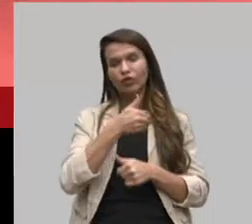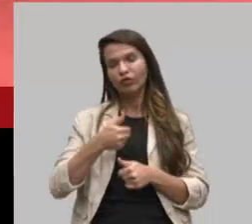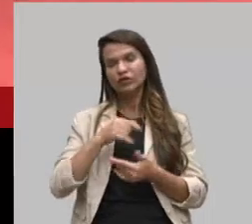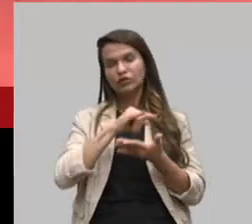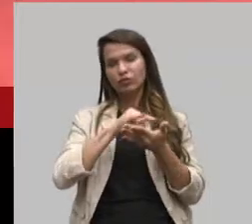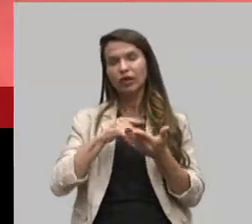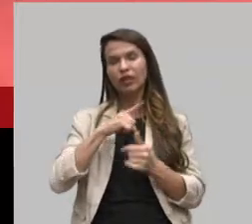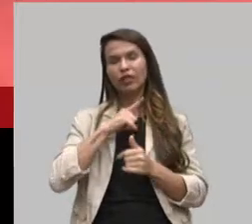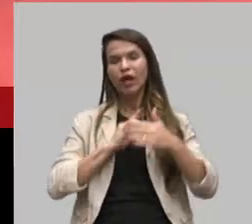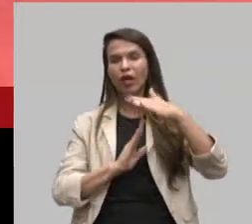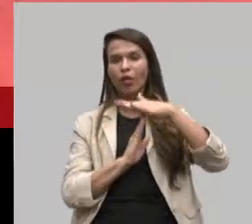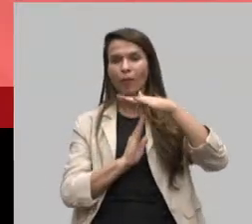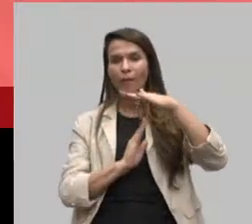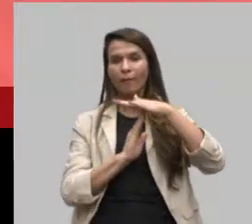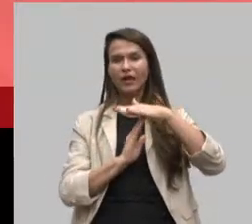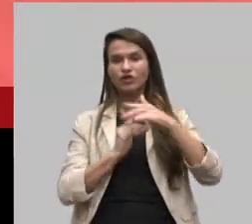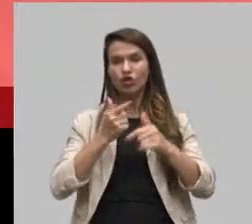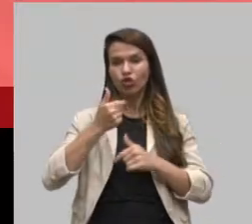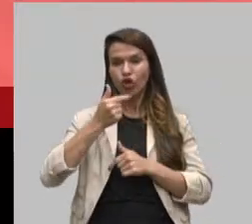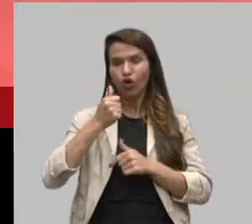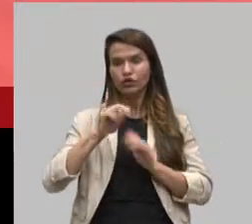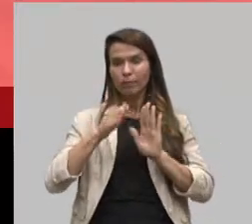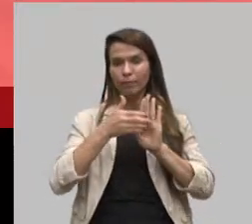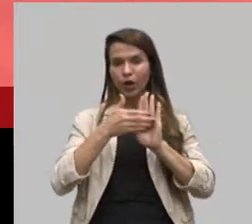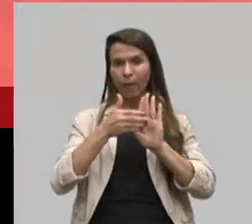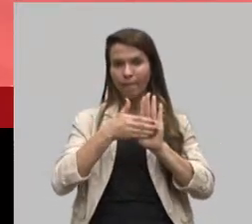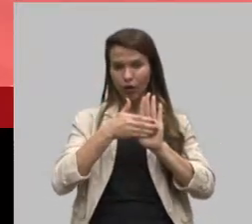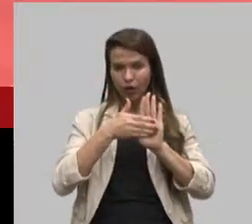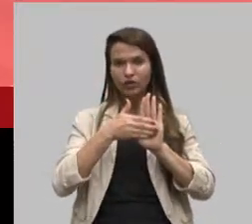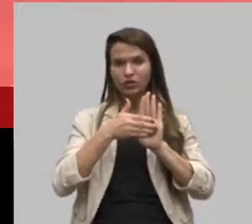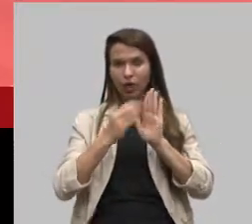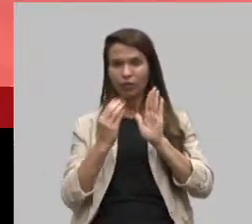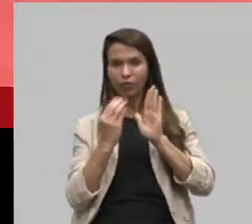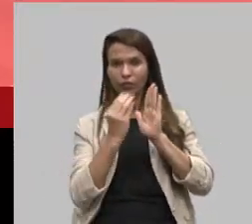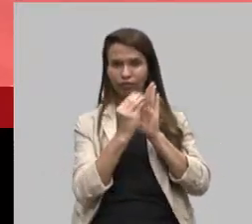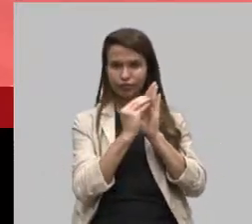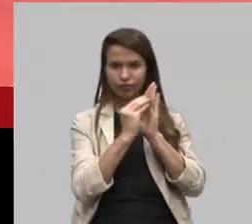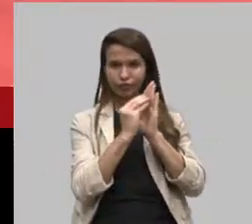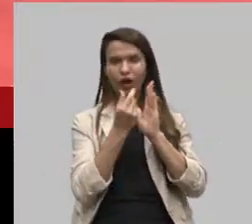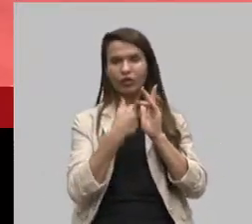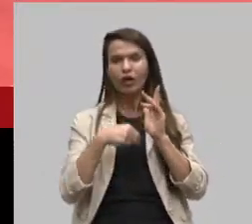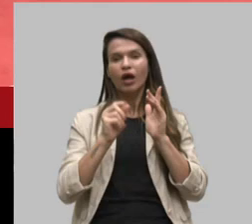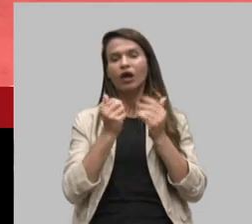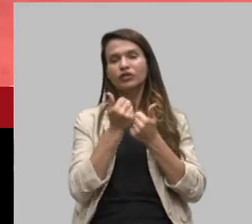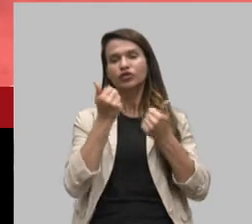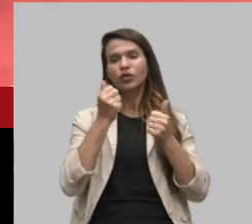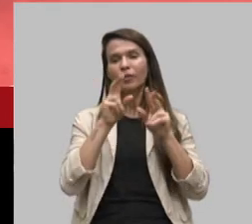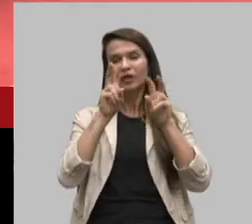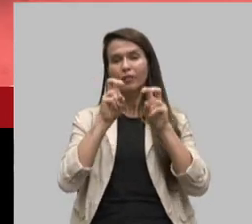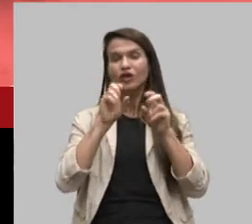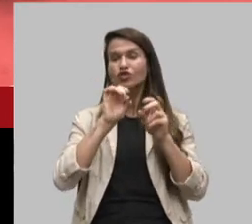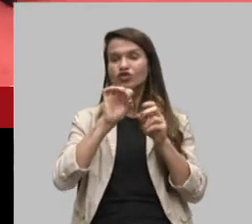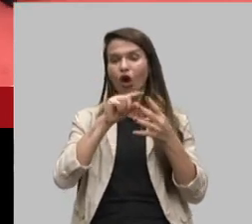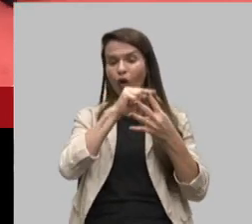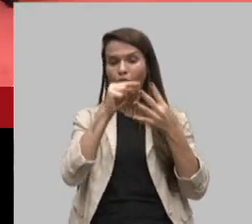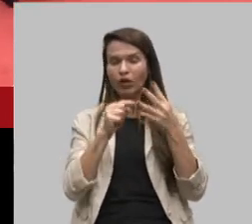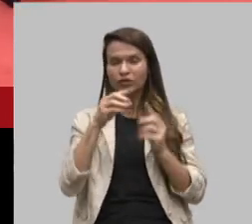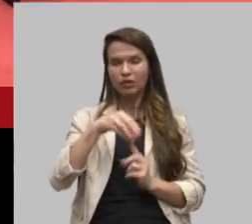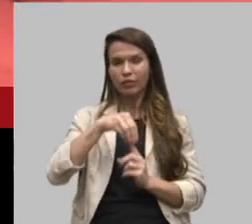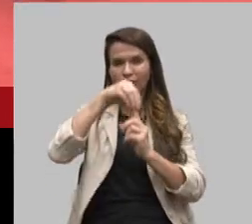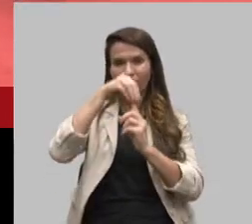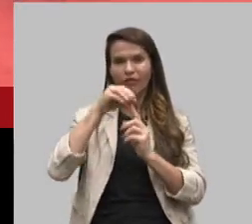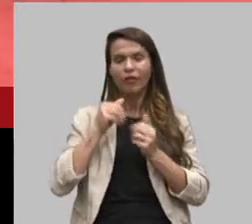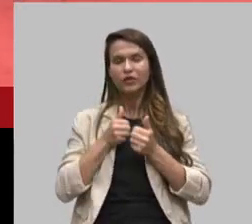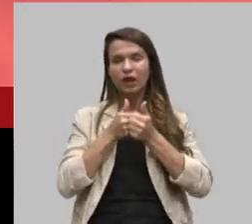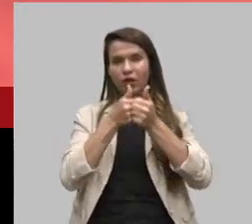máximo 12 propostas então das seis propostas desse subtema apenas quatro serão priorizadas vamos acompanhar